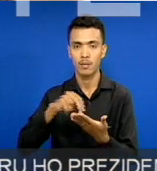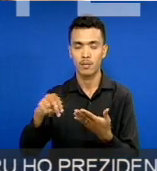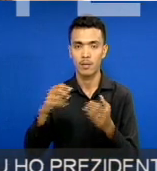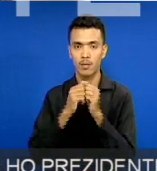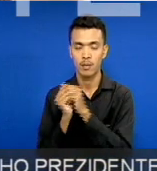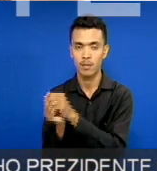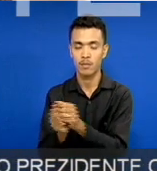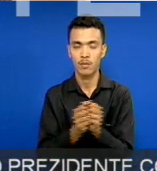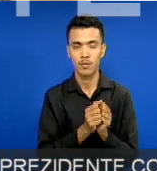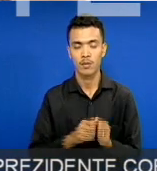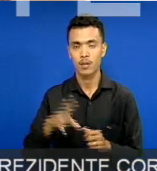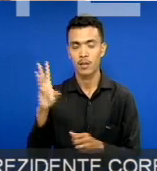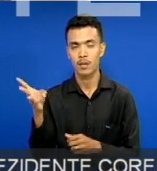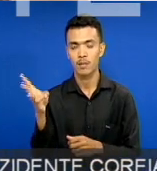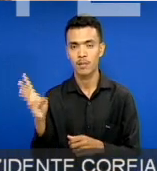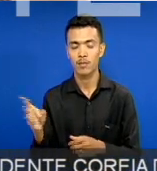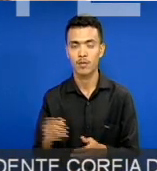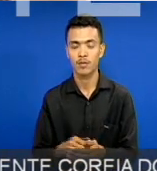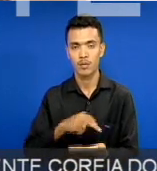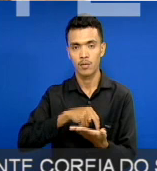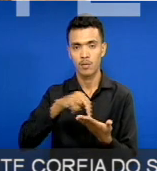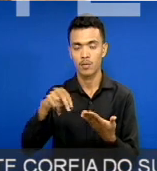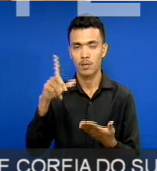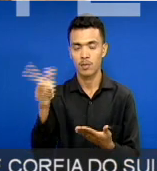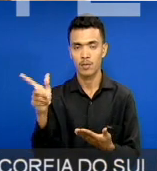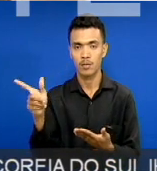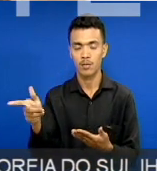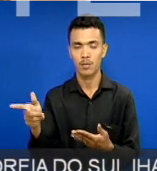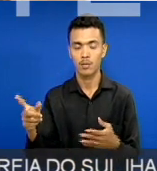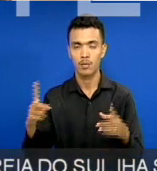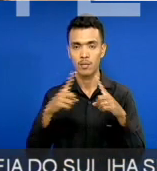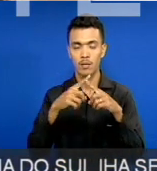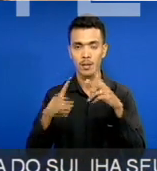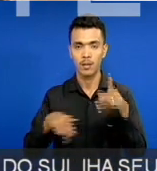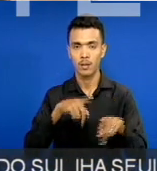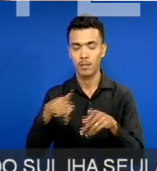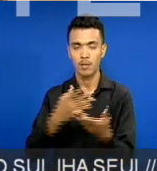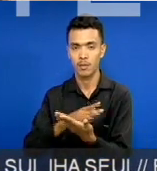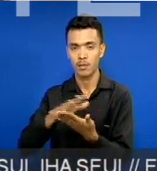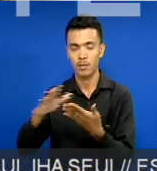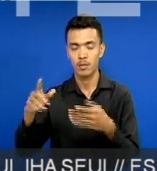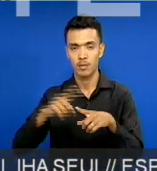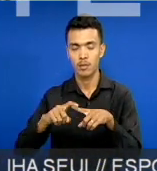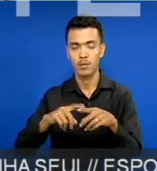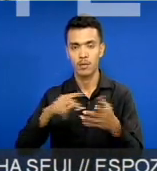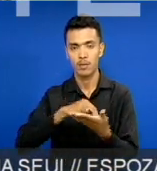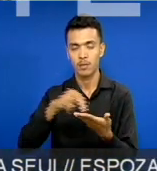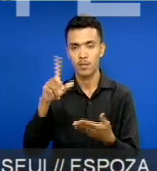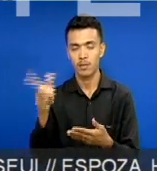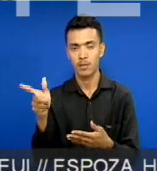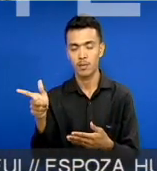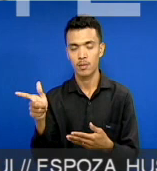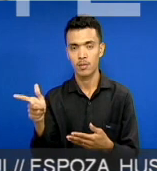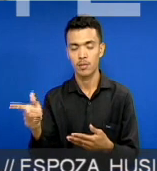nulo eneva. E a número anulo, nem vai ir a cliente ser mais sua pulsa, número anulo, primeiro número